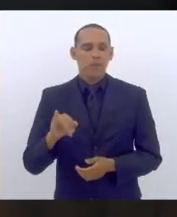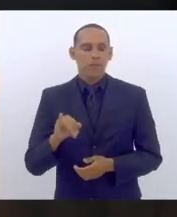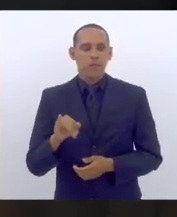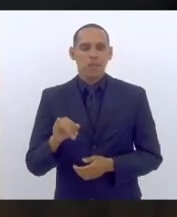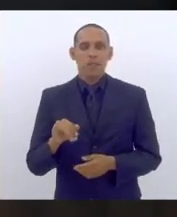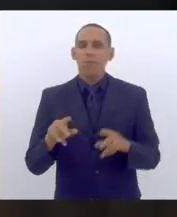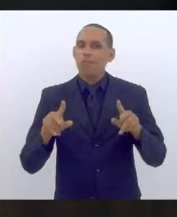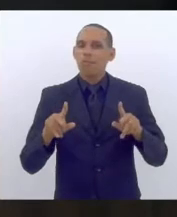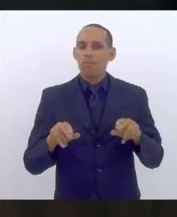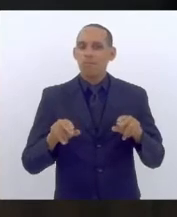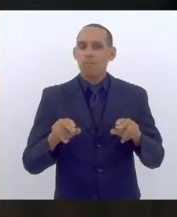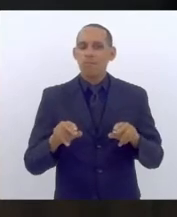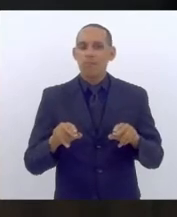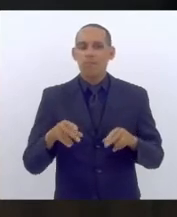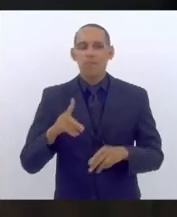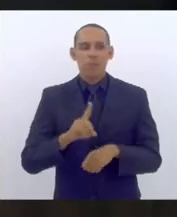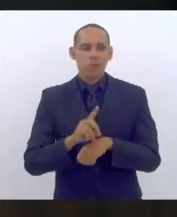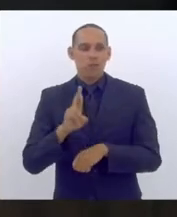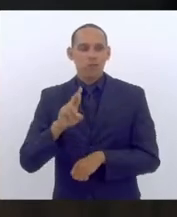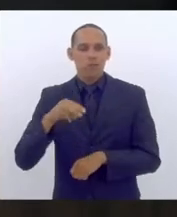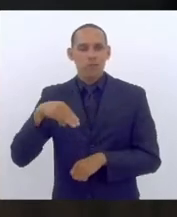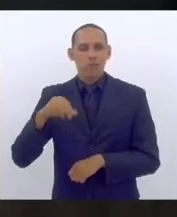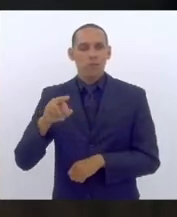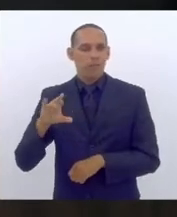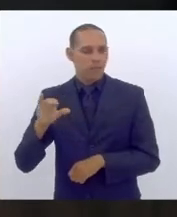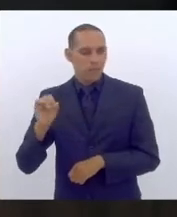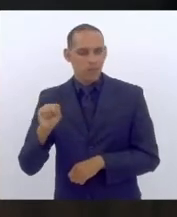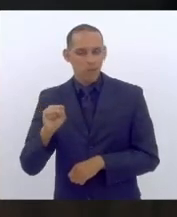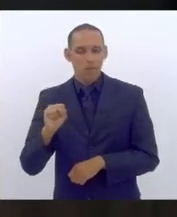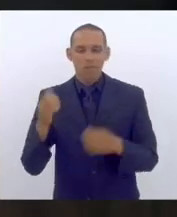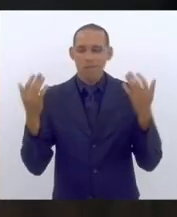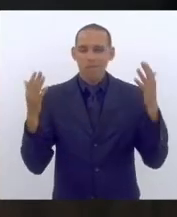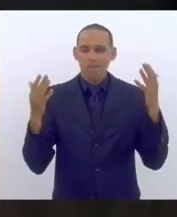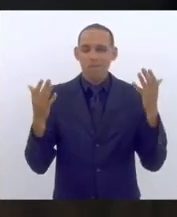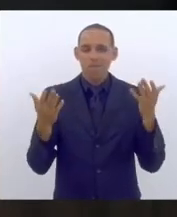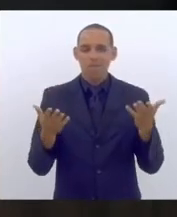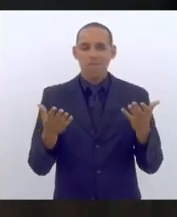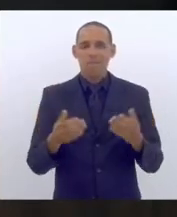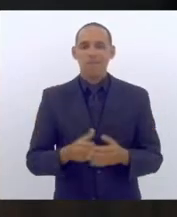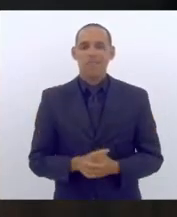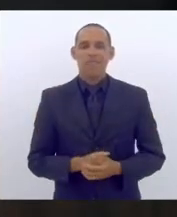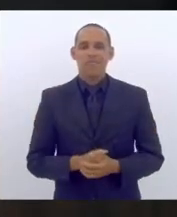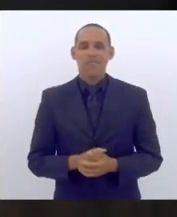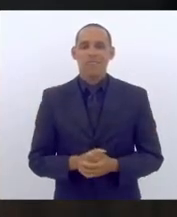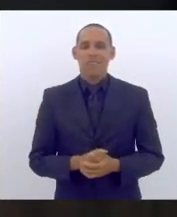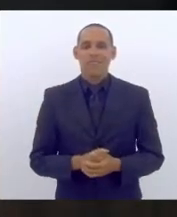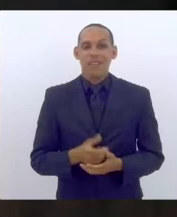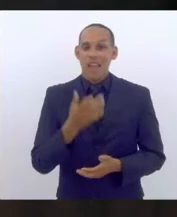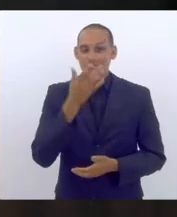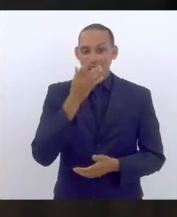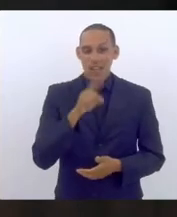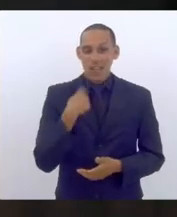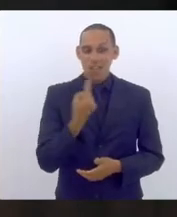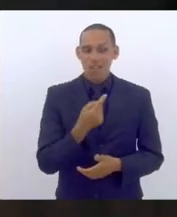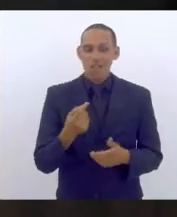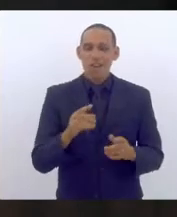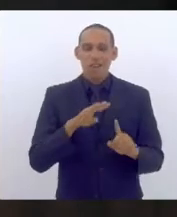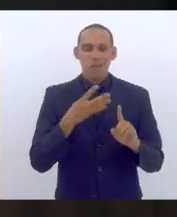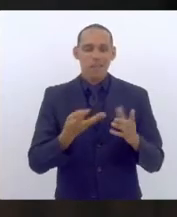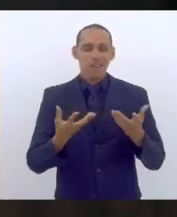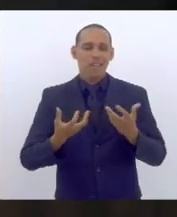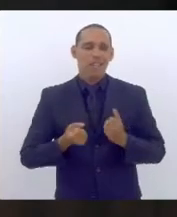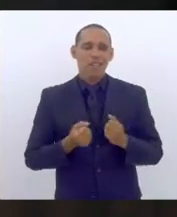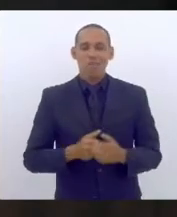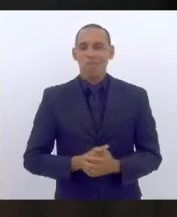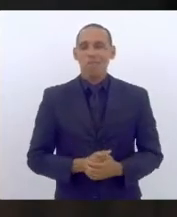mesma forma Dr Marcos parabéns e quem quem está sendo homenageado somos nós